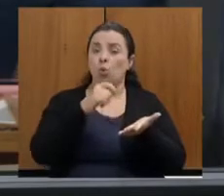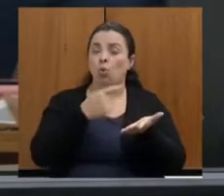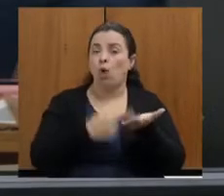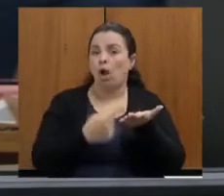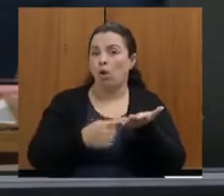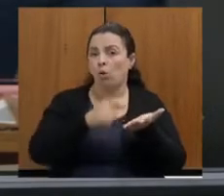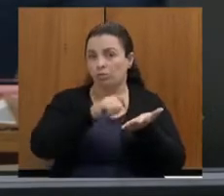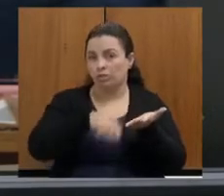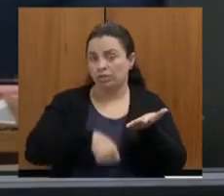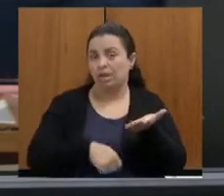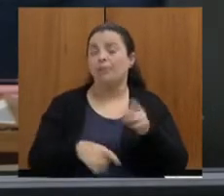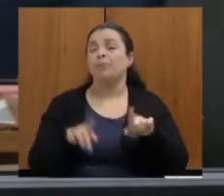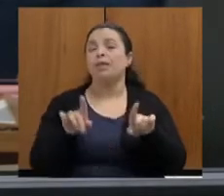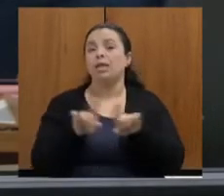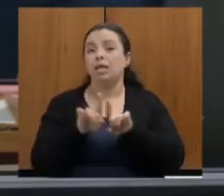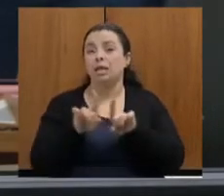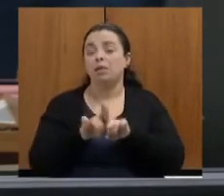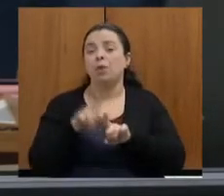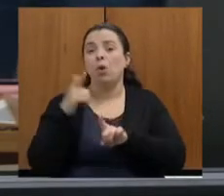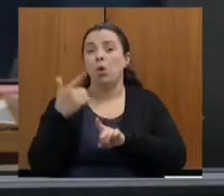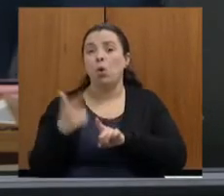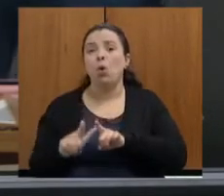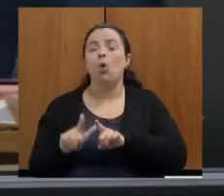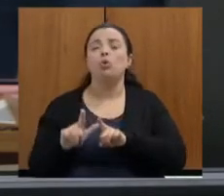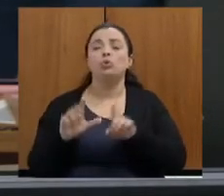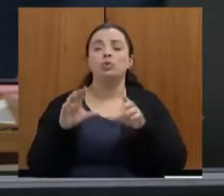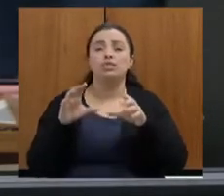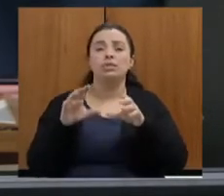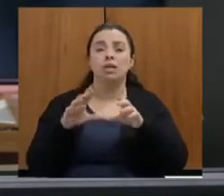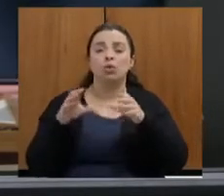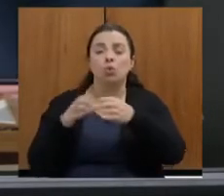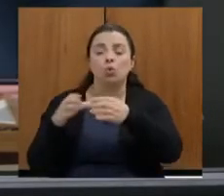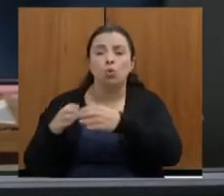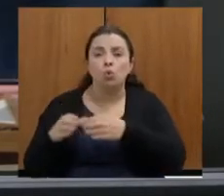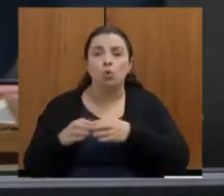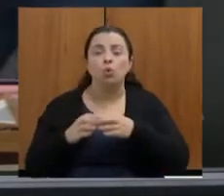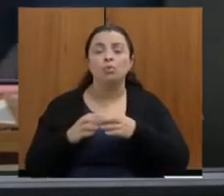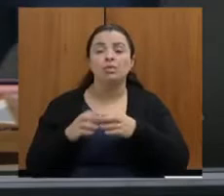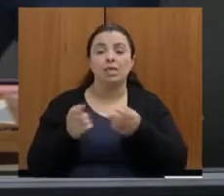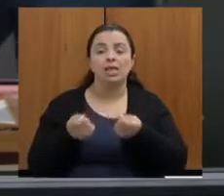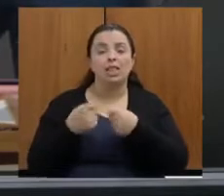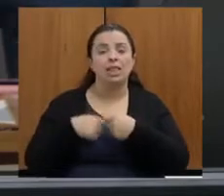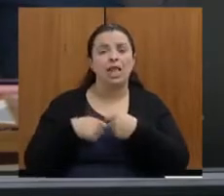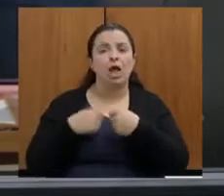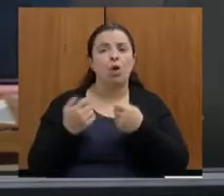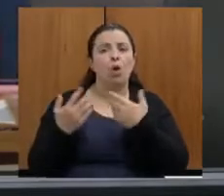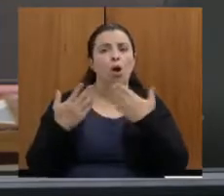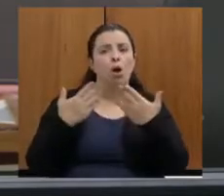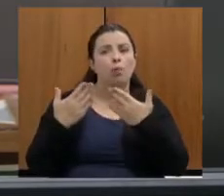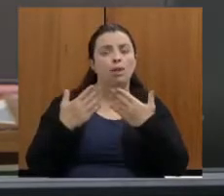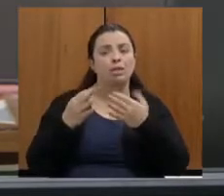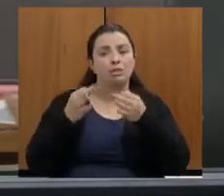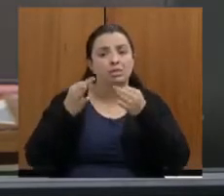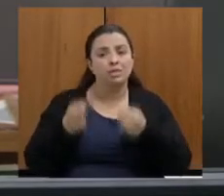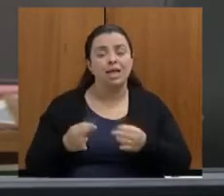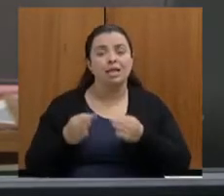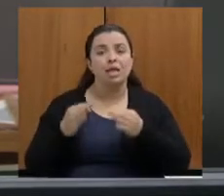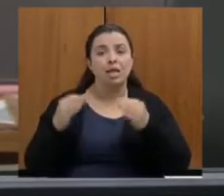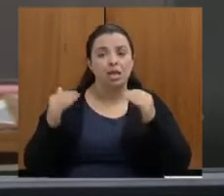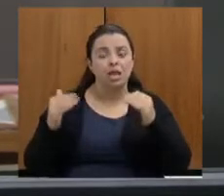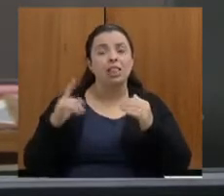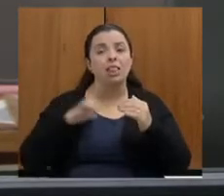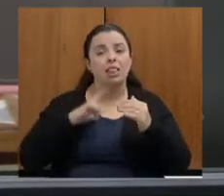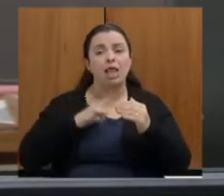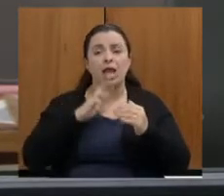eixos norteadores para elaboração de um acordo legítimo que atenda efetivamente a finalidade a que se